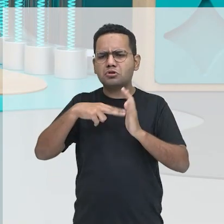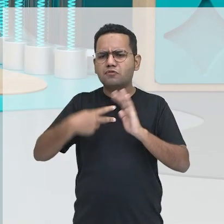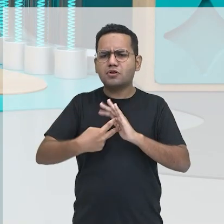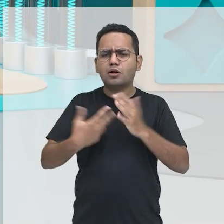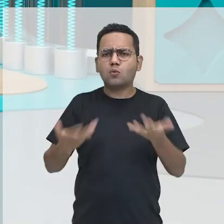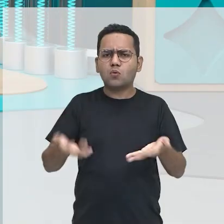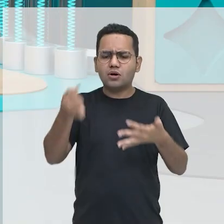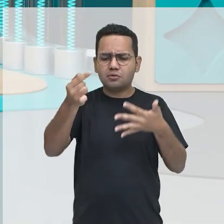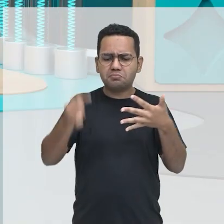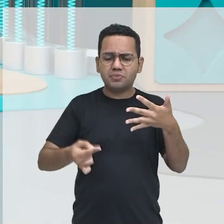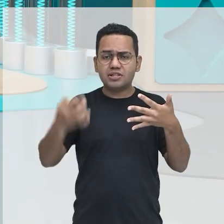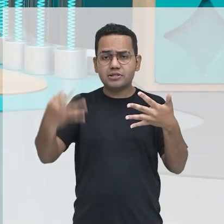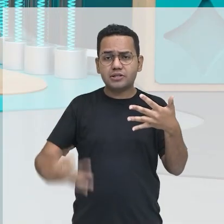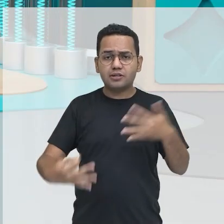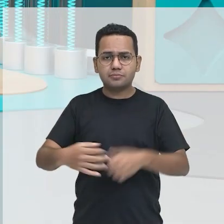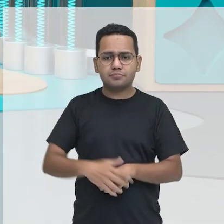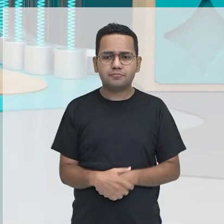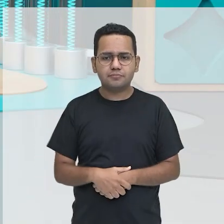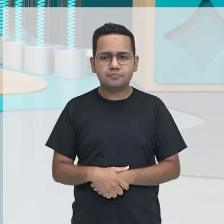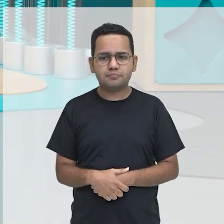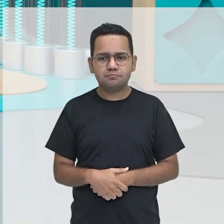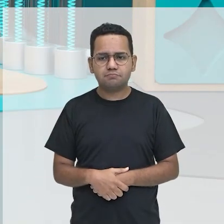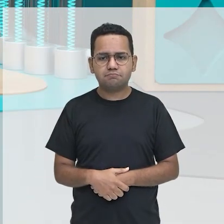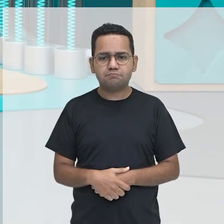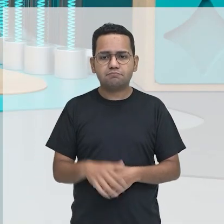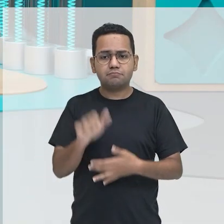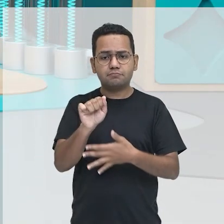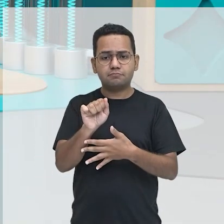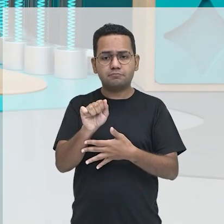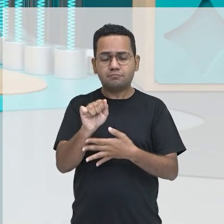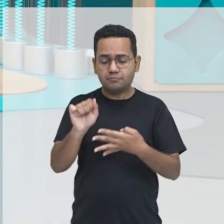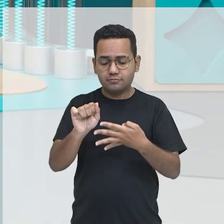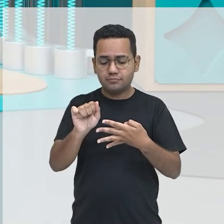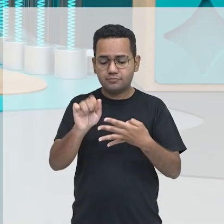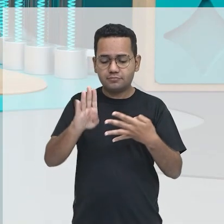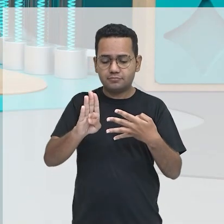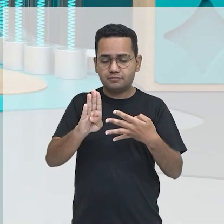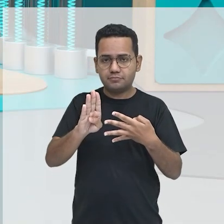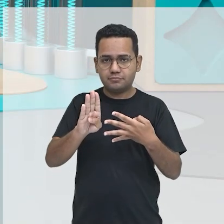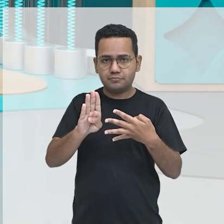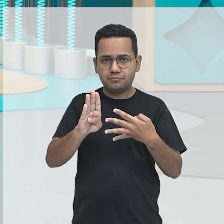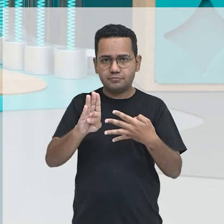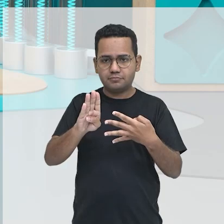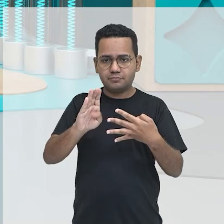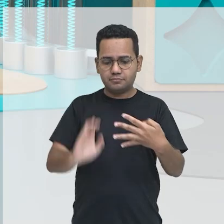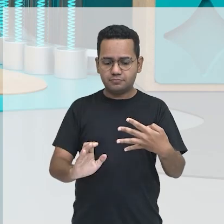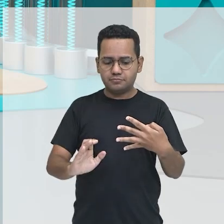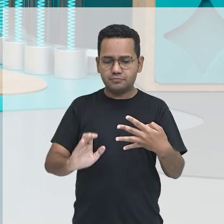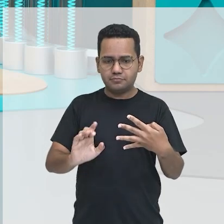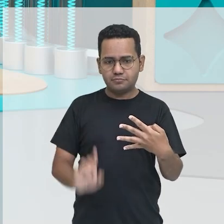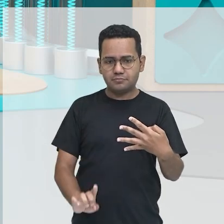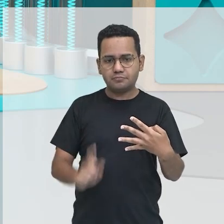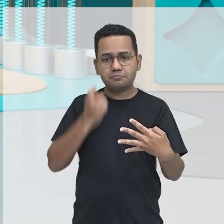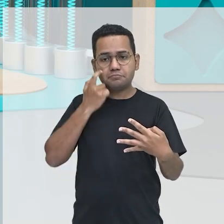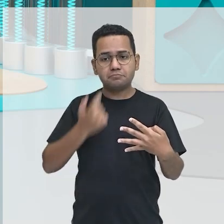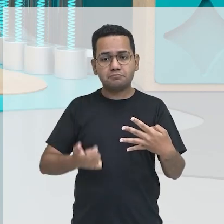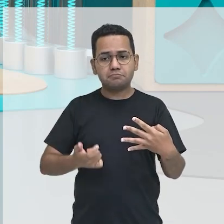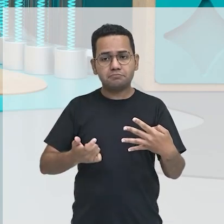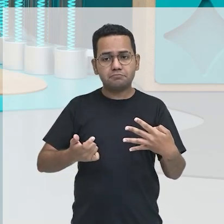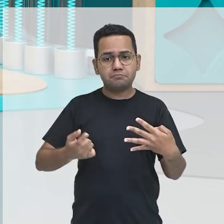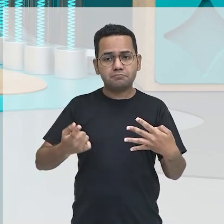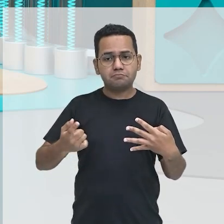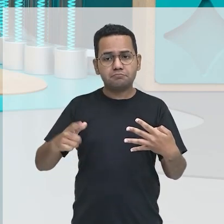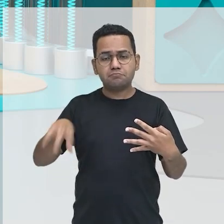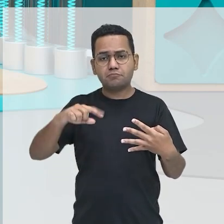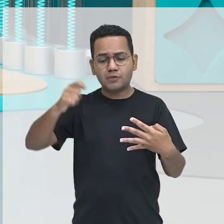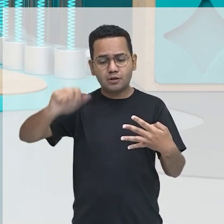opções? Oração subordinada concessiva? Oração subordinada causal? Oração subordinada condicional ou temporal?